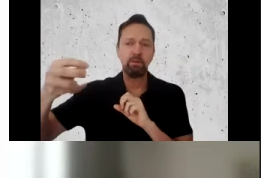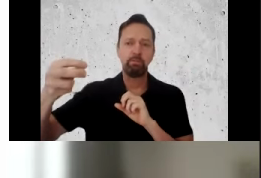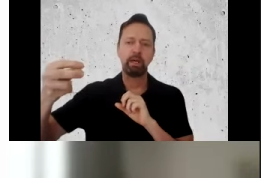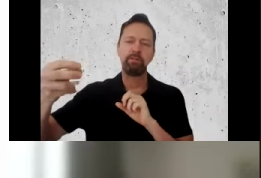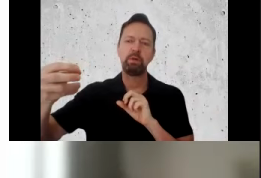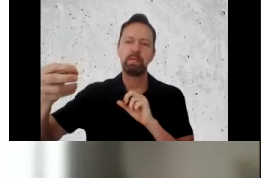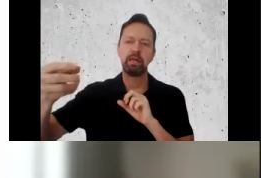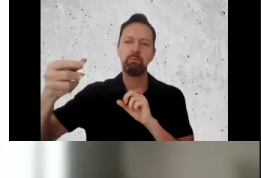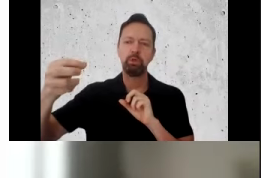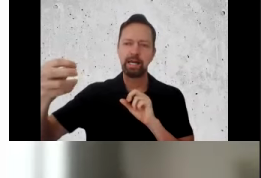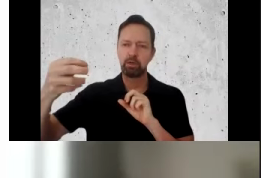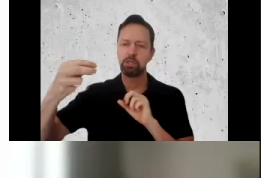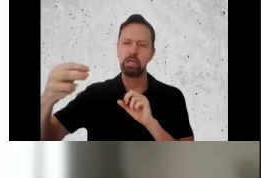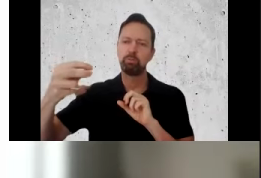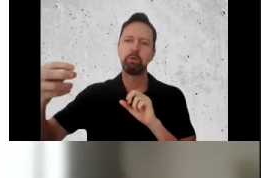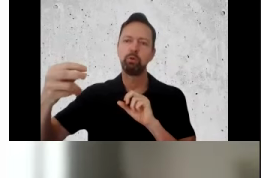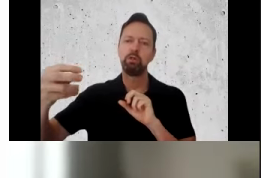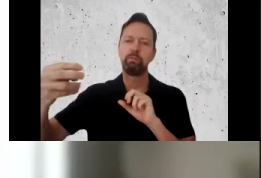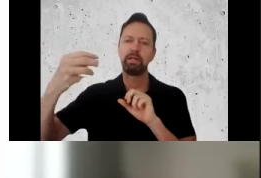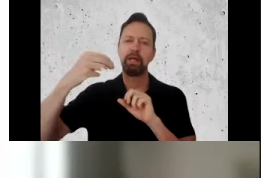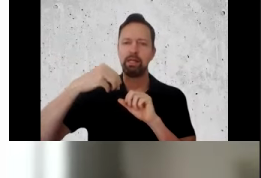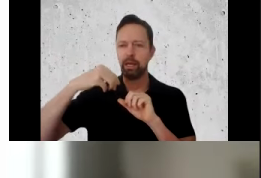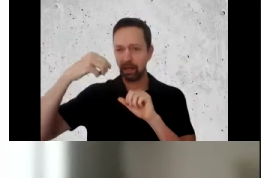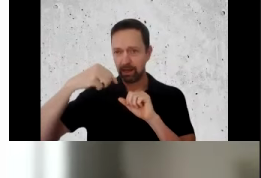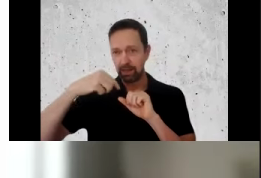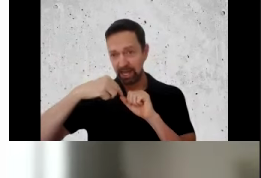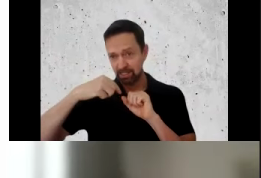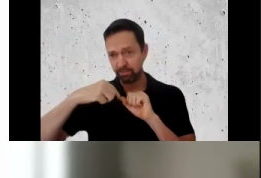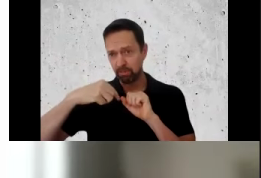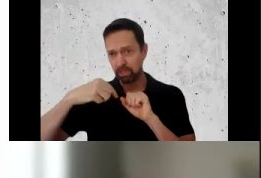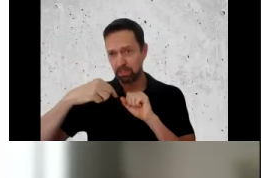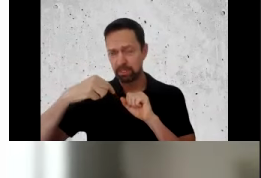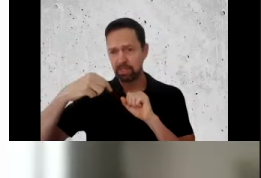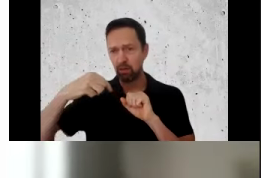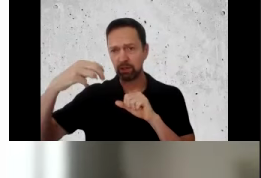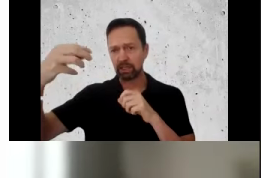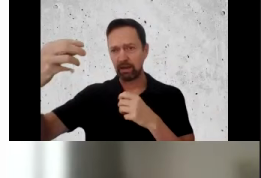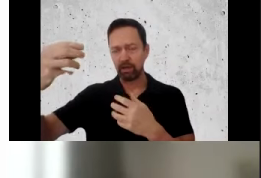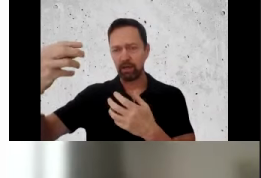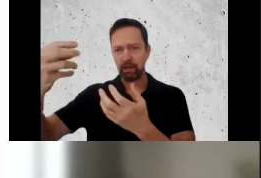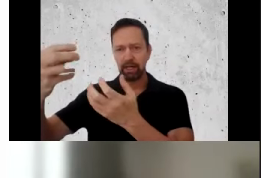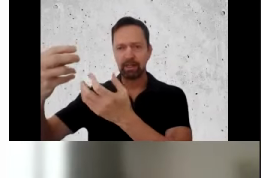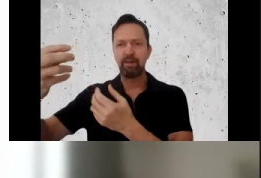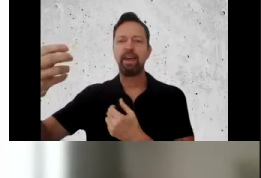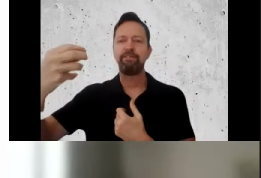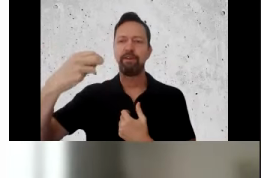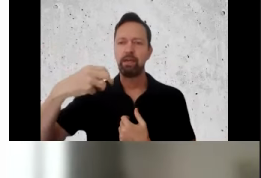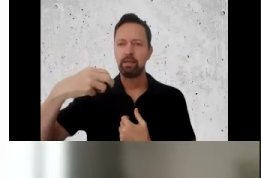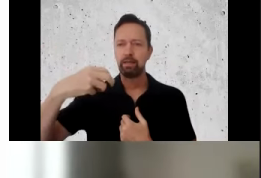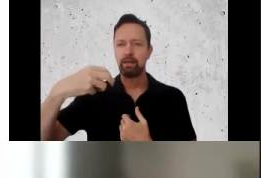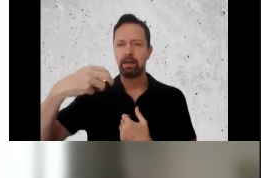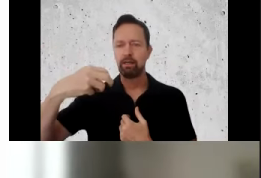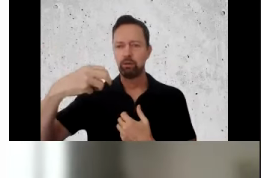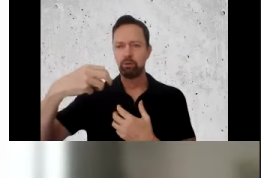para a firma, porque a firma ia ter que mudar seu processo produtivo para atender essa fábrica em especial, então ela tava